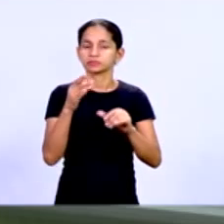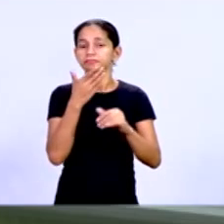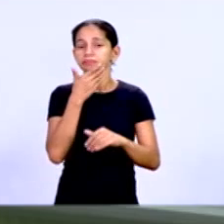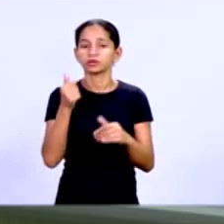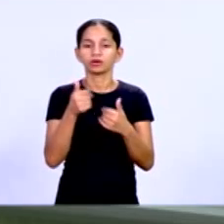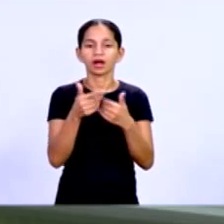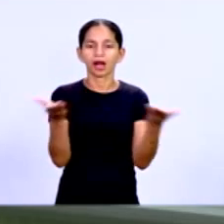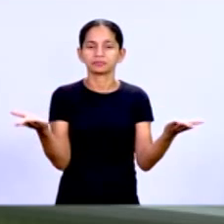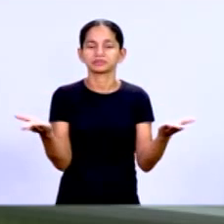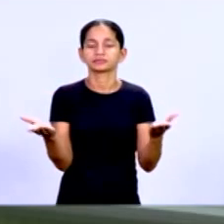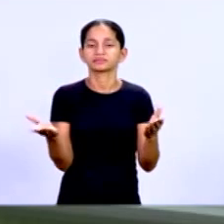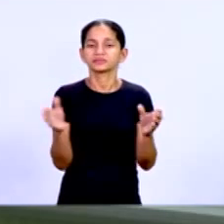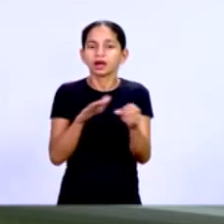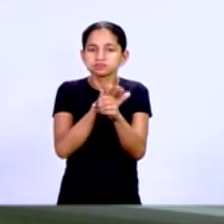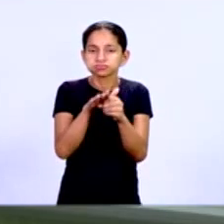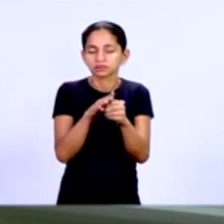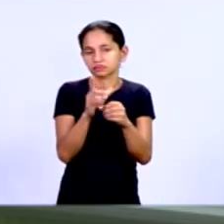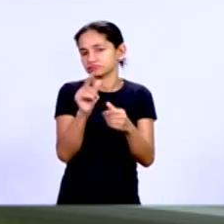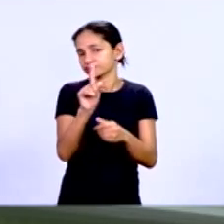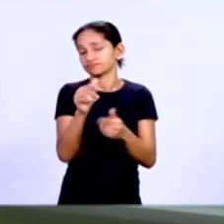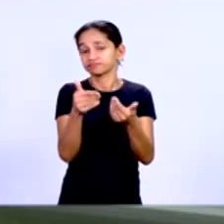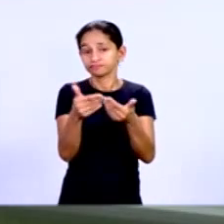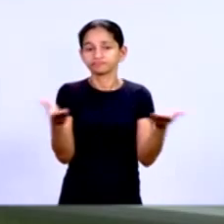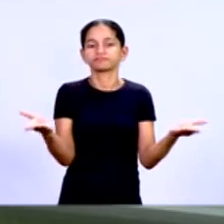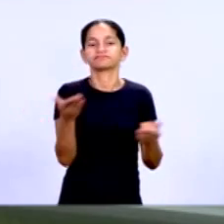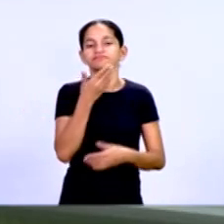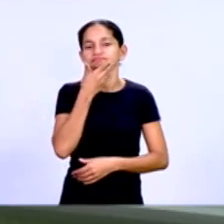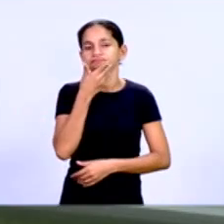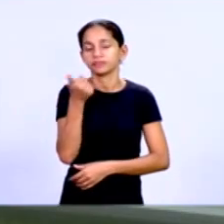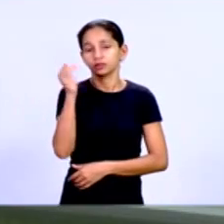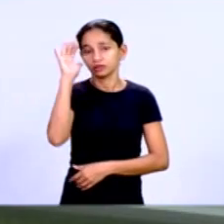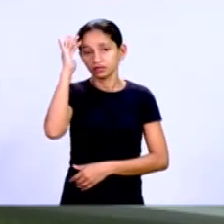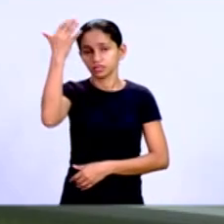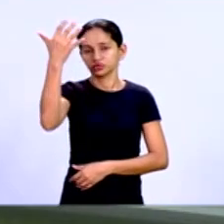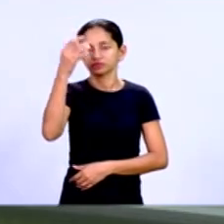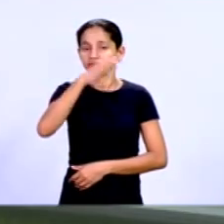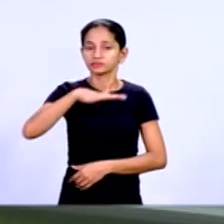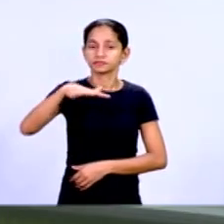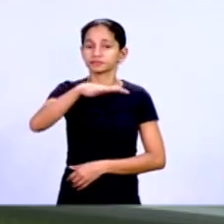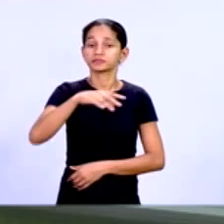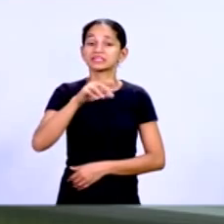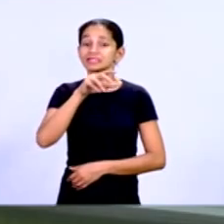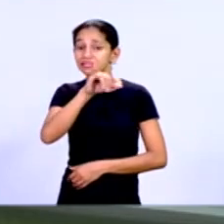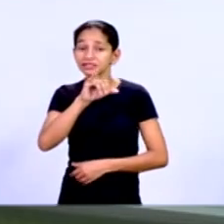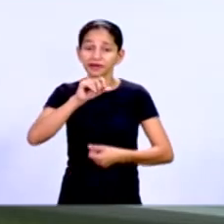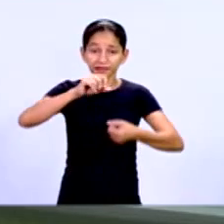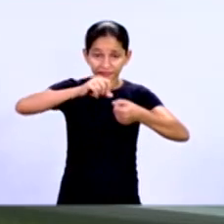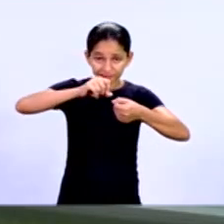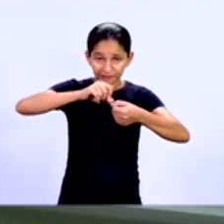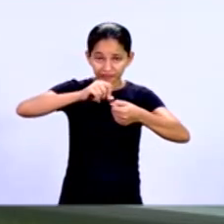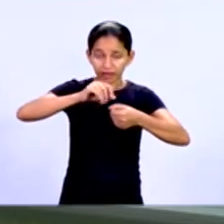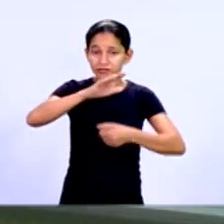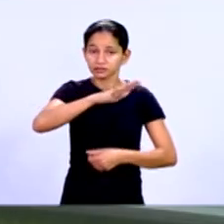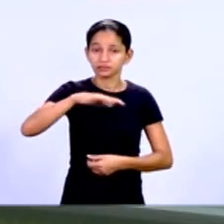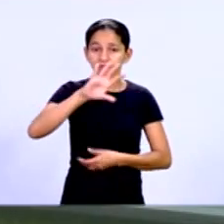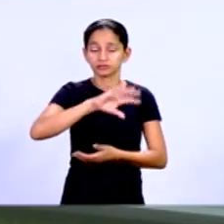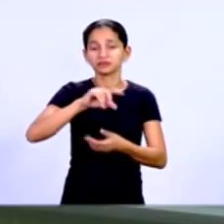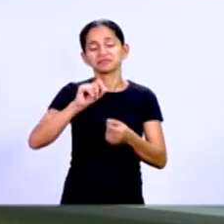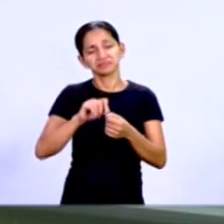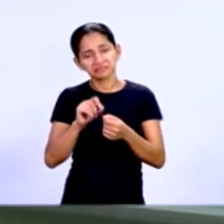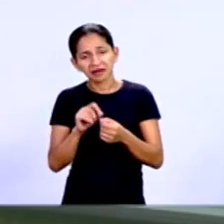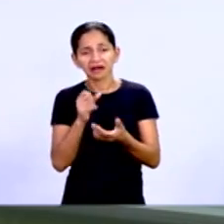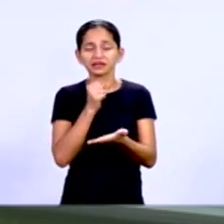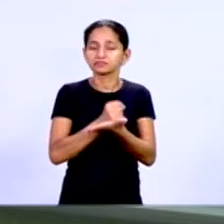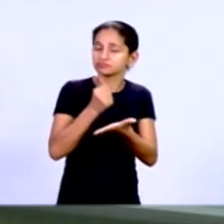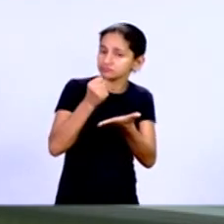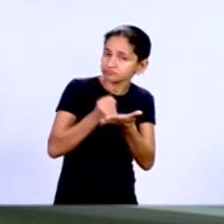aberto. Então, a ata que acontece na reunião de acionistas decide por isso. Quando ela faz essa abertura, ela faz o registro na junta